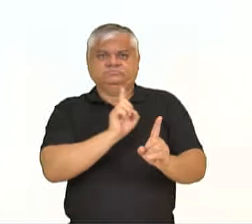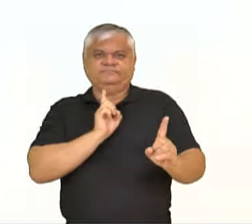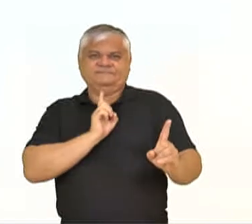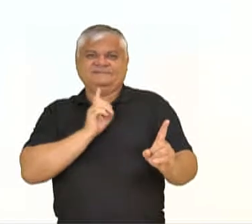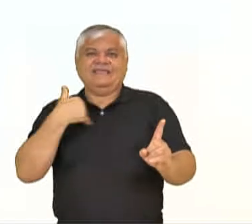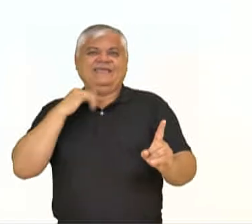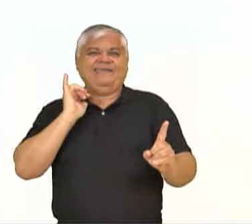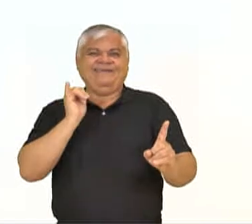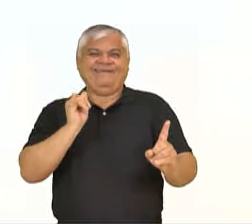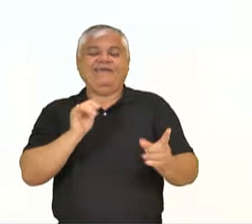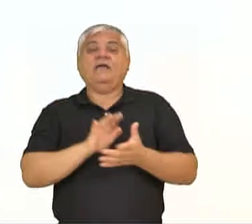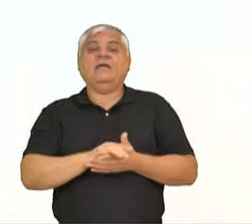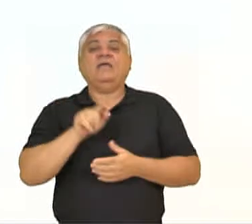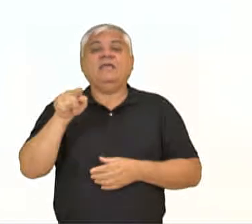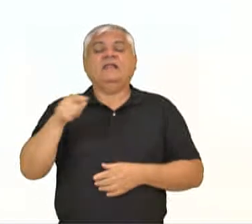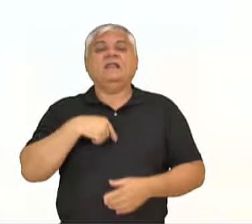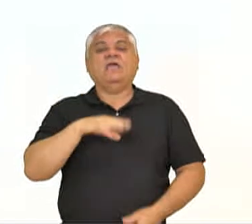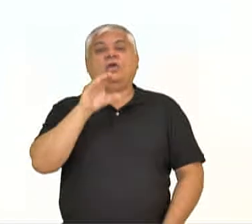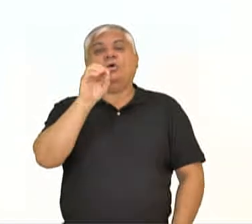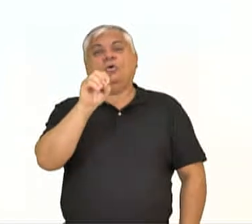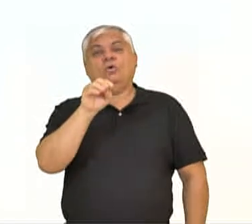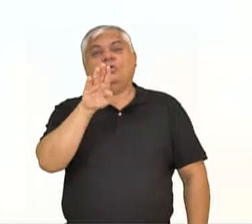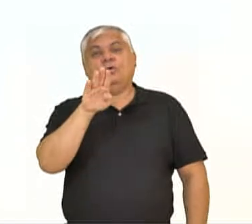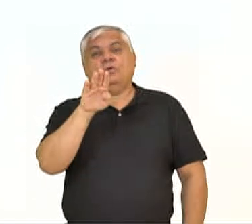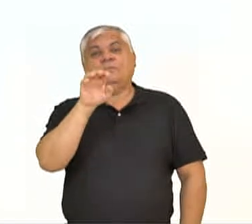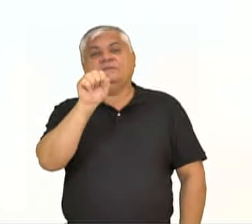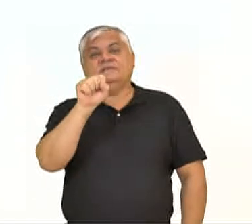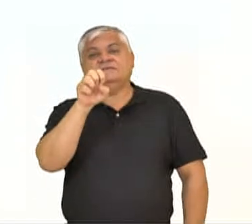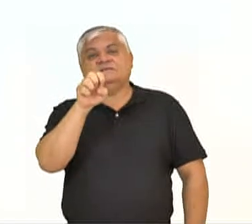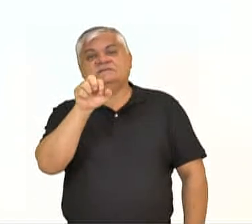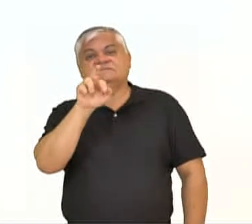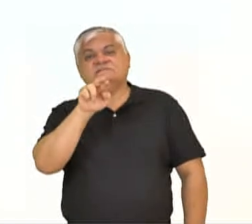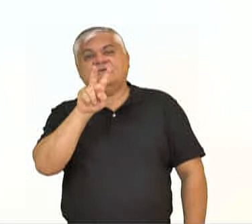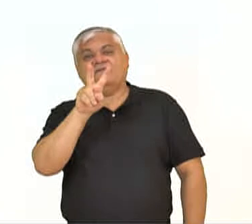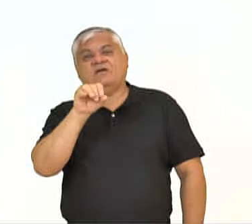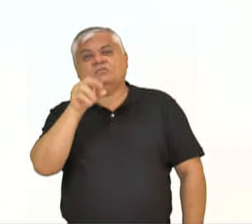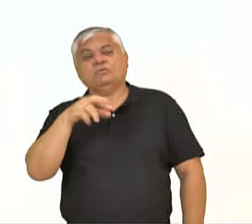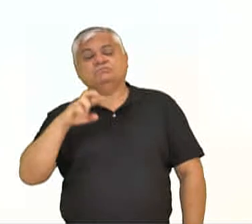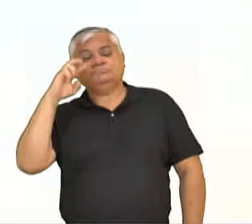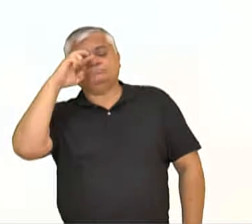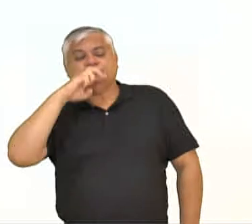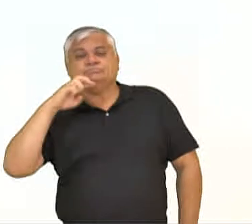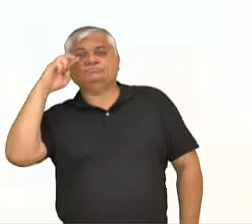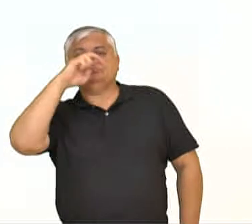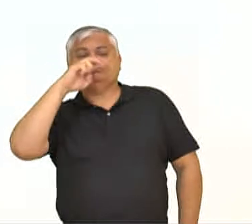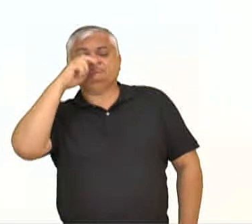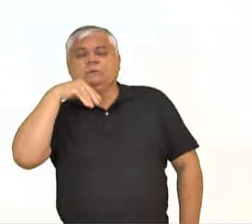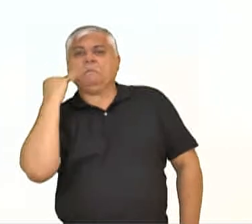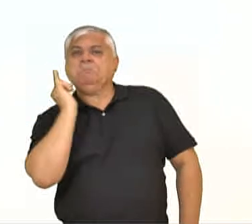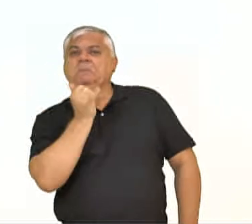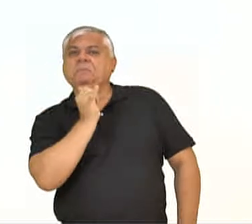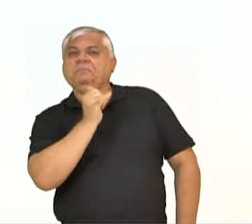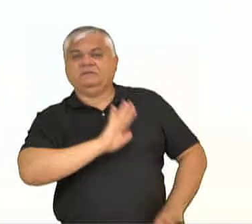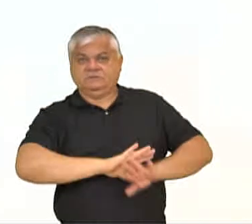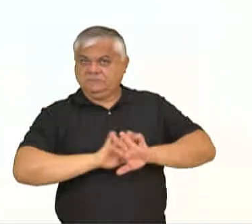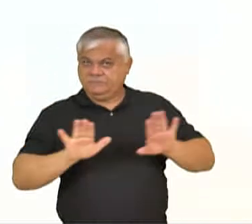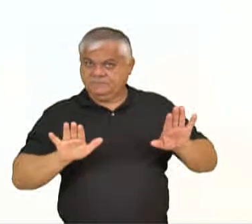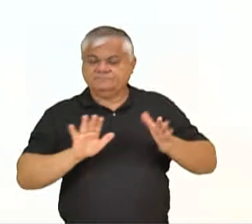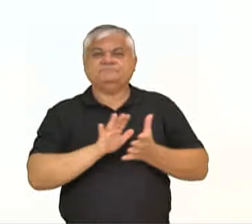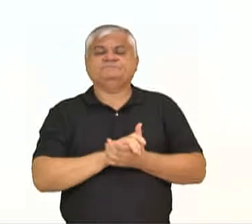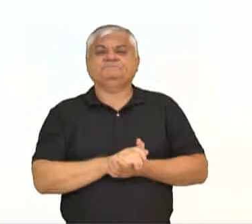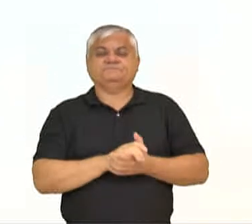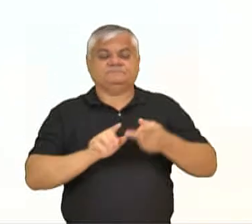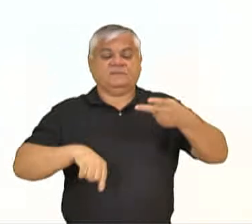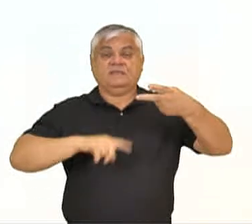de narrador é chamado de observador, ou seja, que só observa. A segunda questão, ao usar a